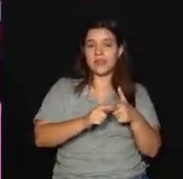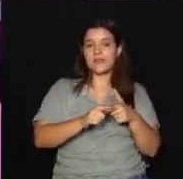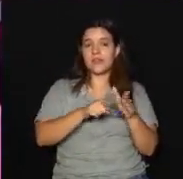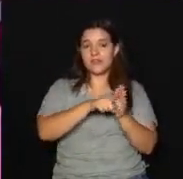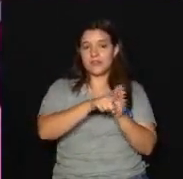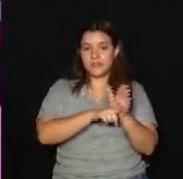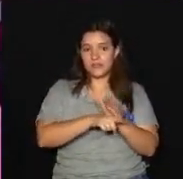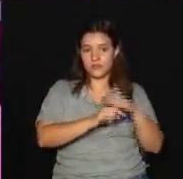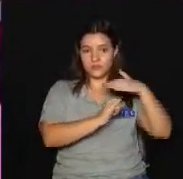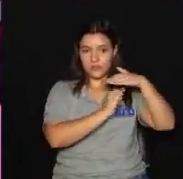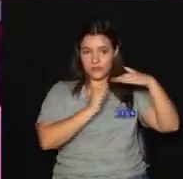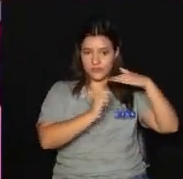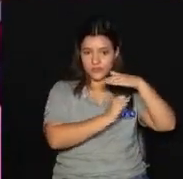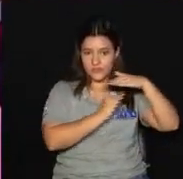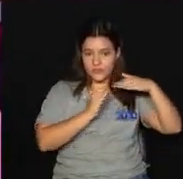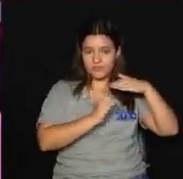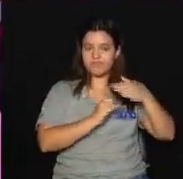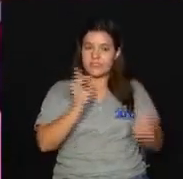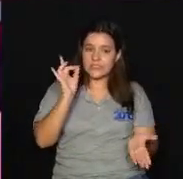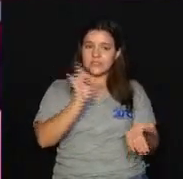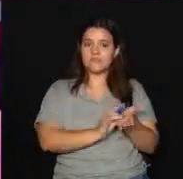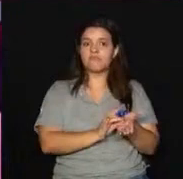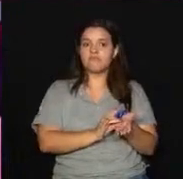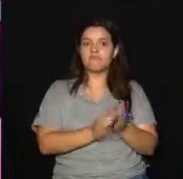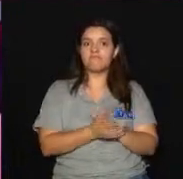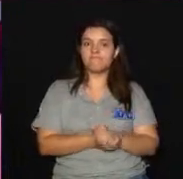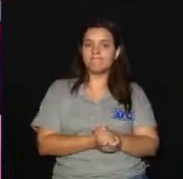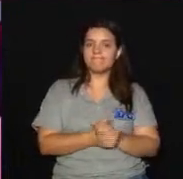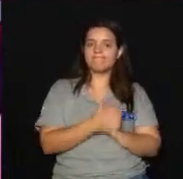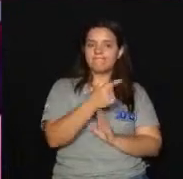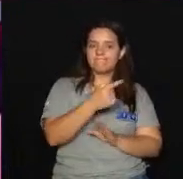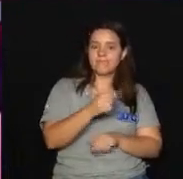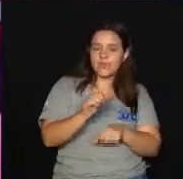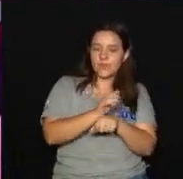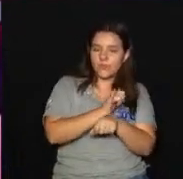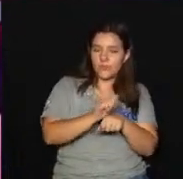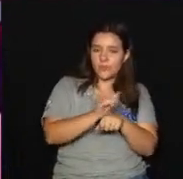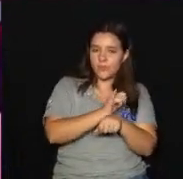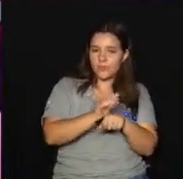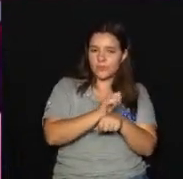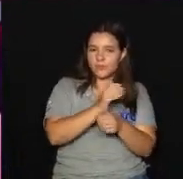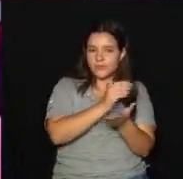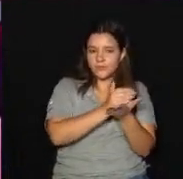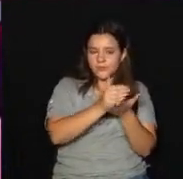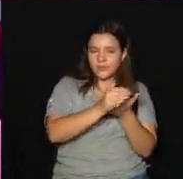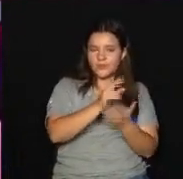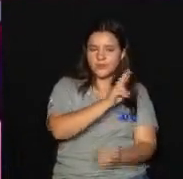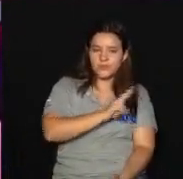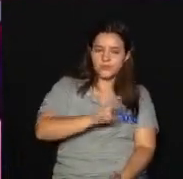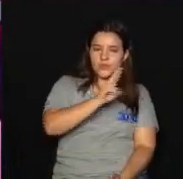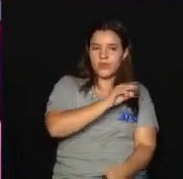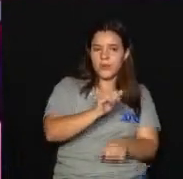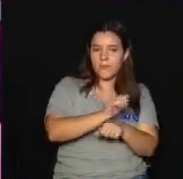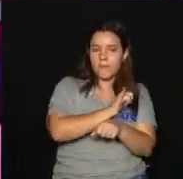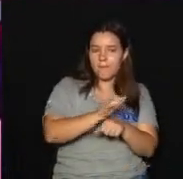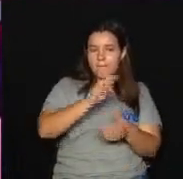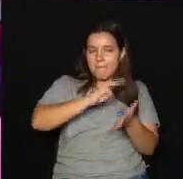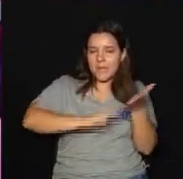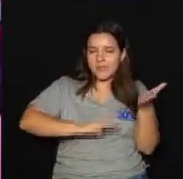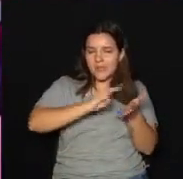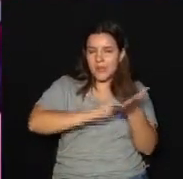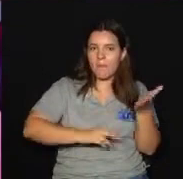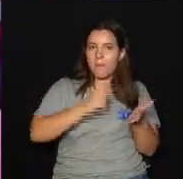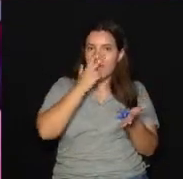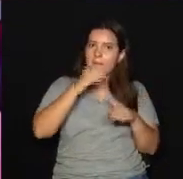institutos, com toda certeza, passaram a produzir e a utilizar metodologias